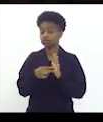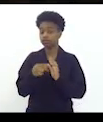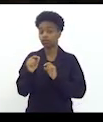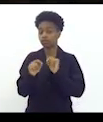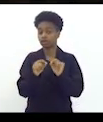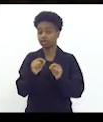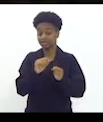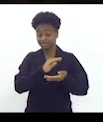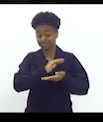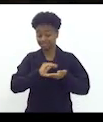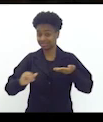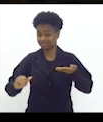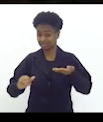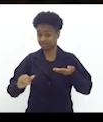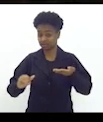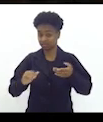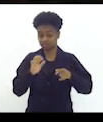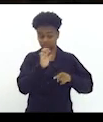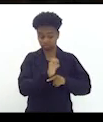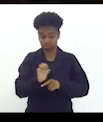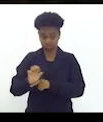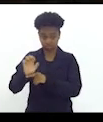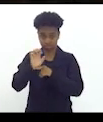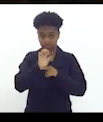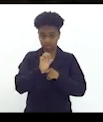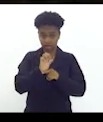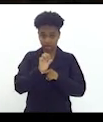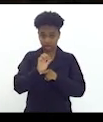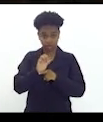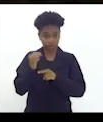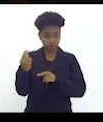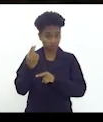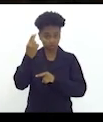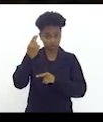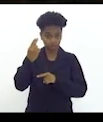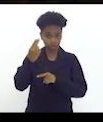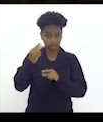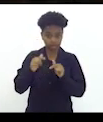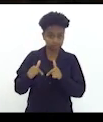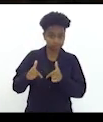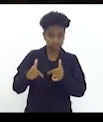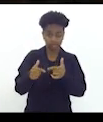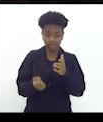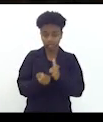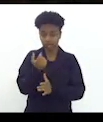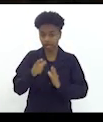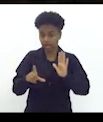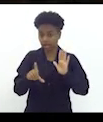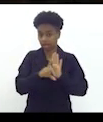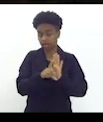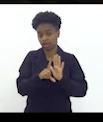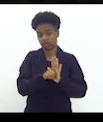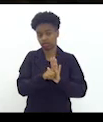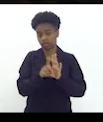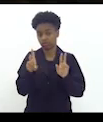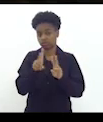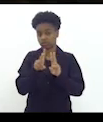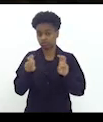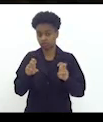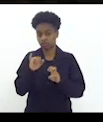retira dos estados a capacidade de legislar sobre